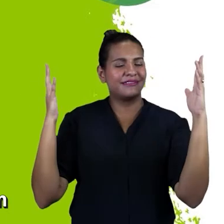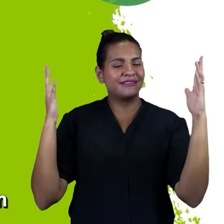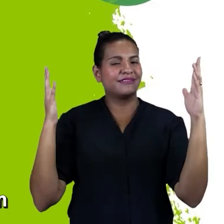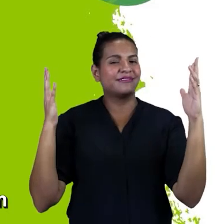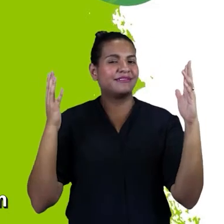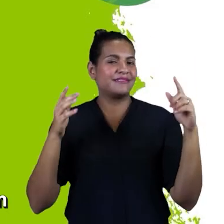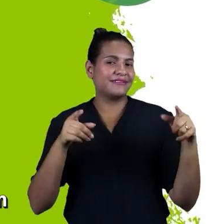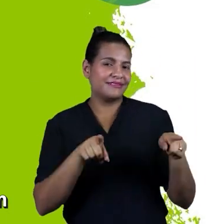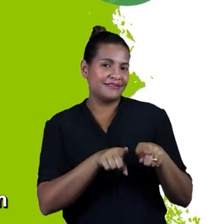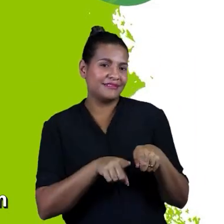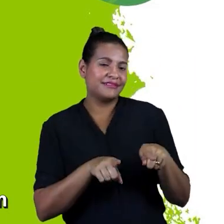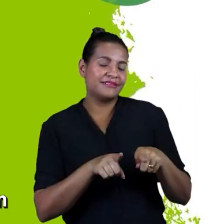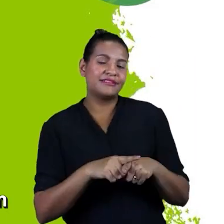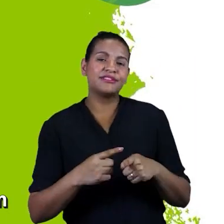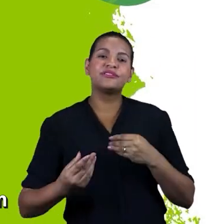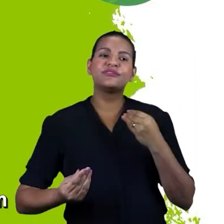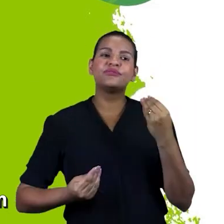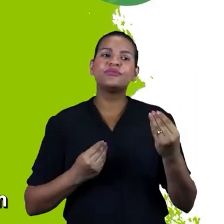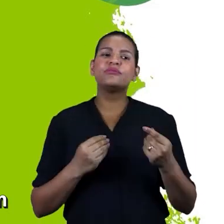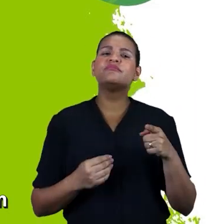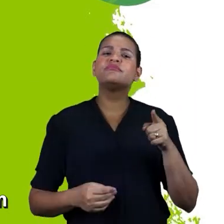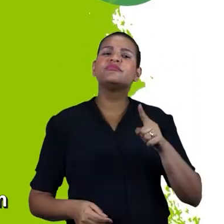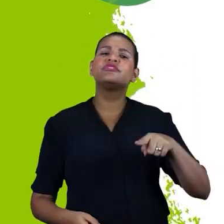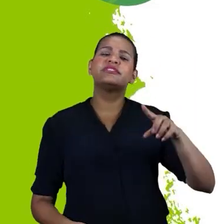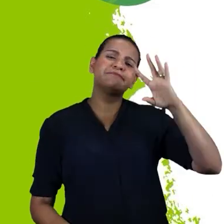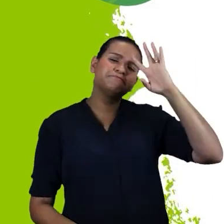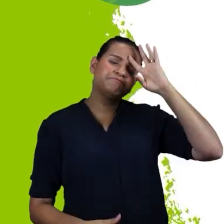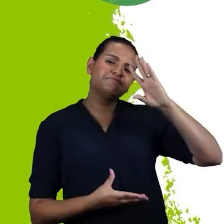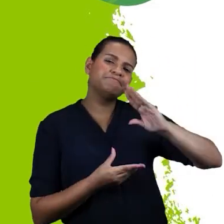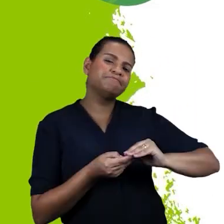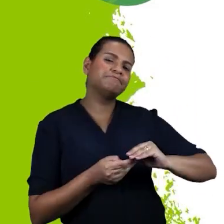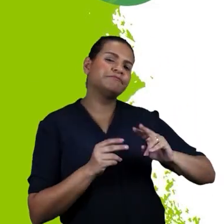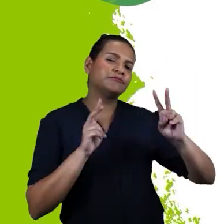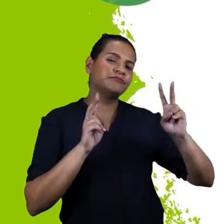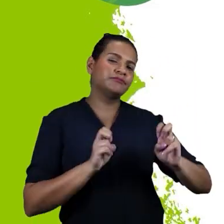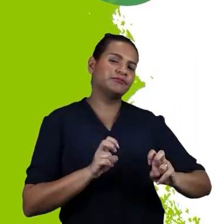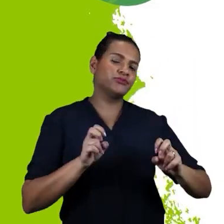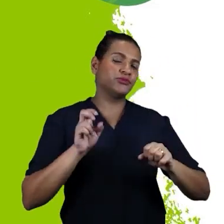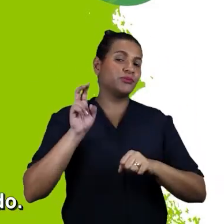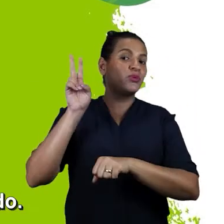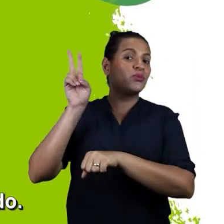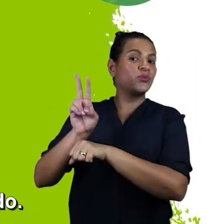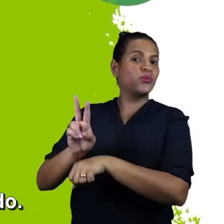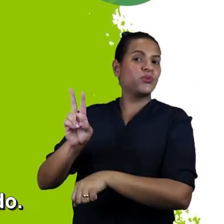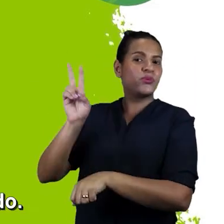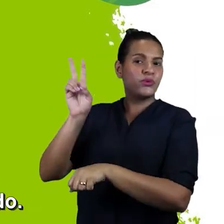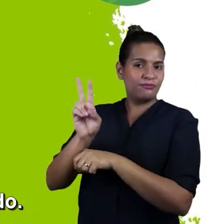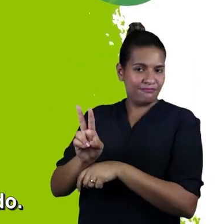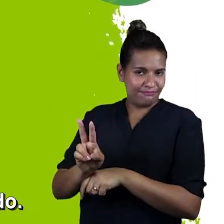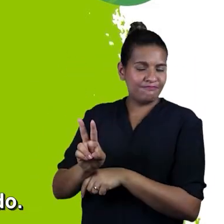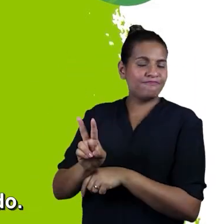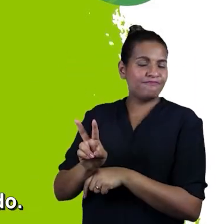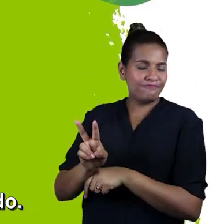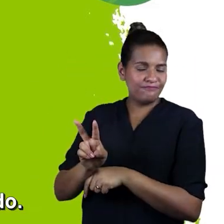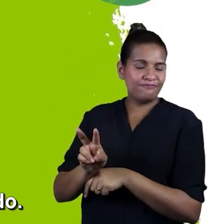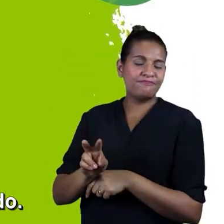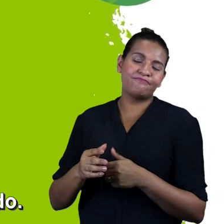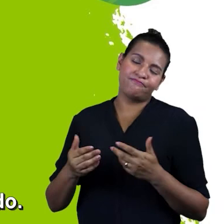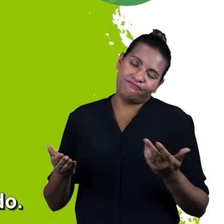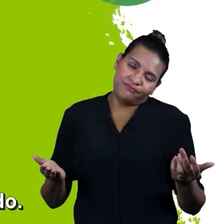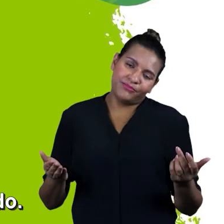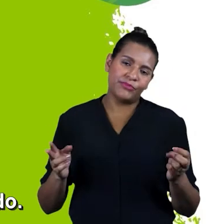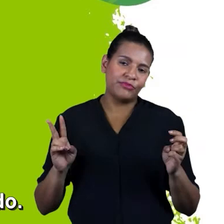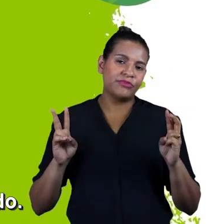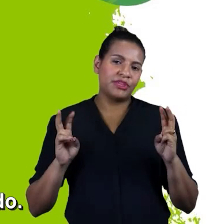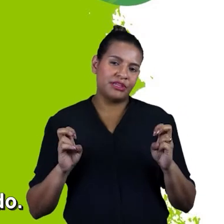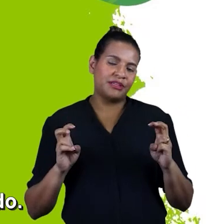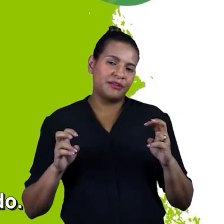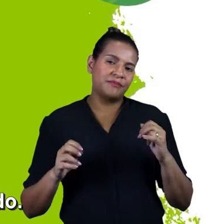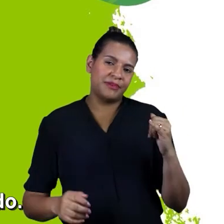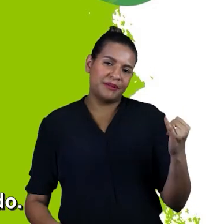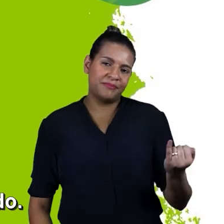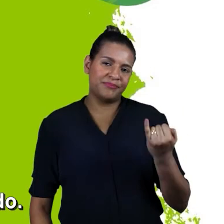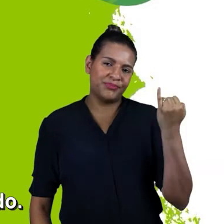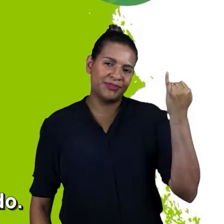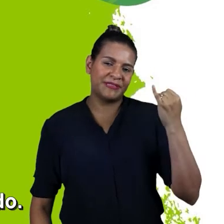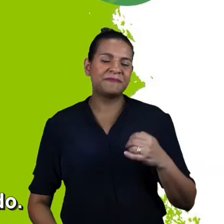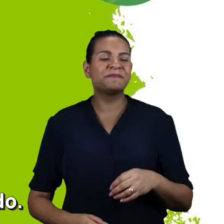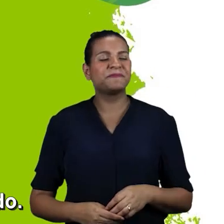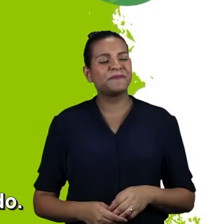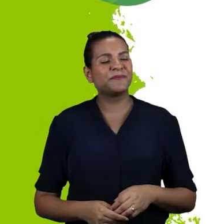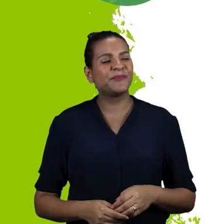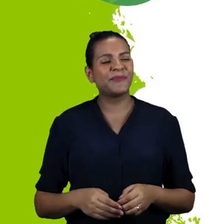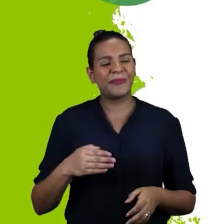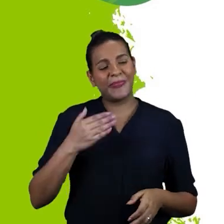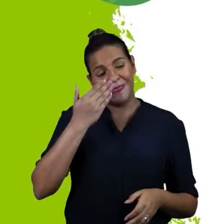relação que vocês têm, do entendimento que vocês têm com a conservação. Então, acho que a temática, você tem muito assunto para